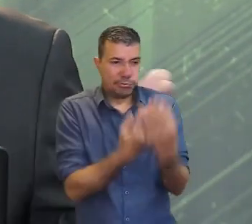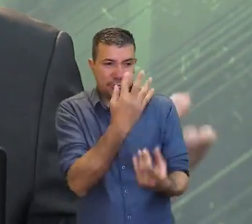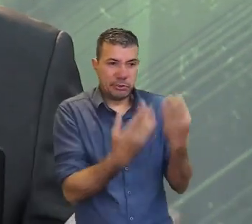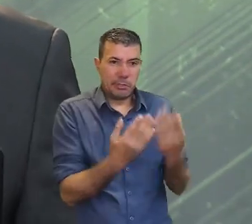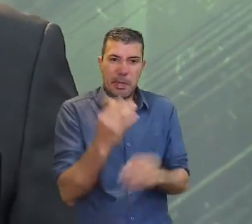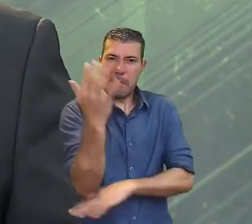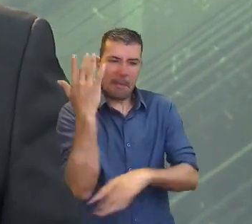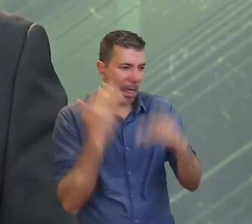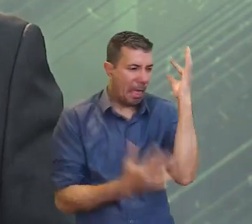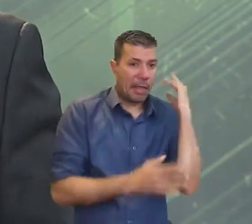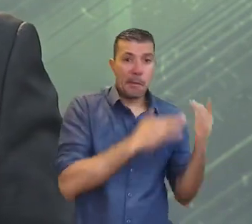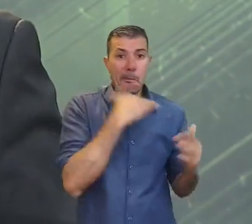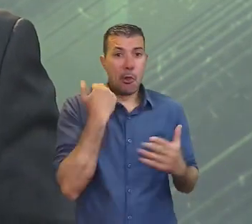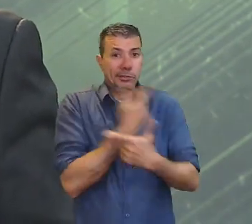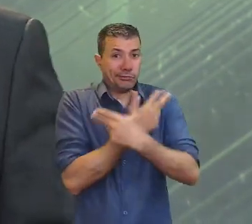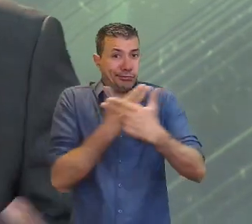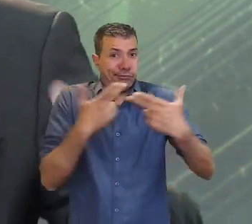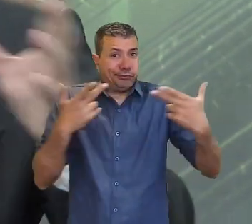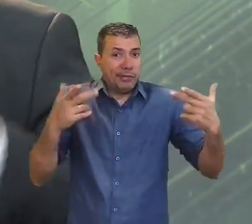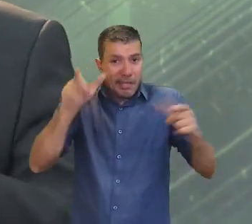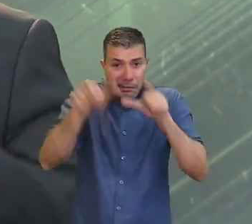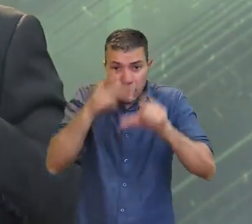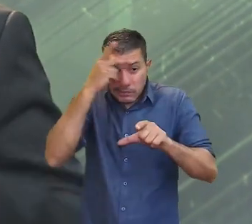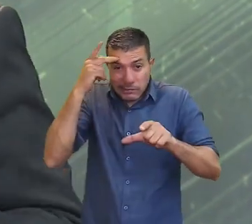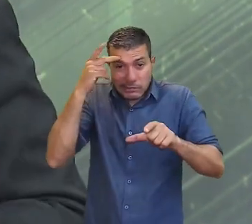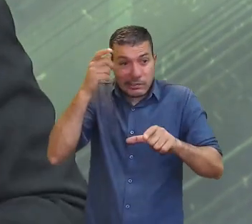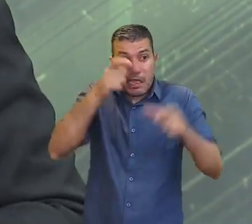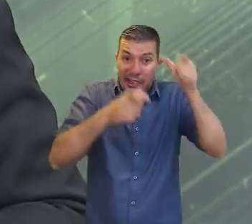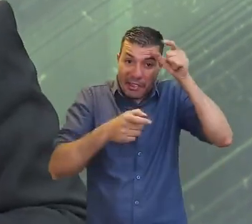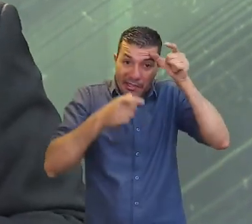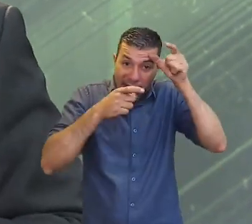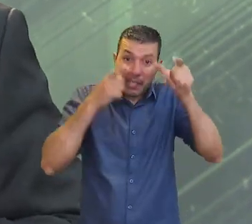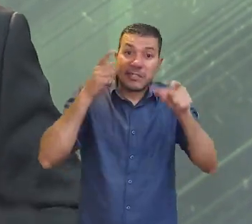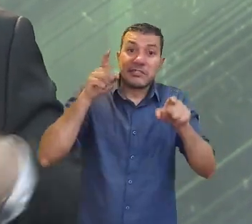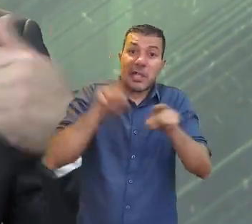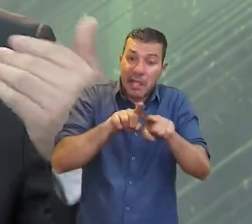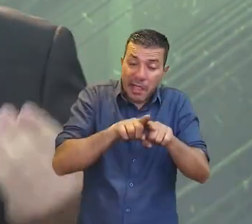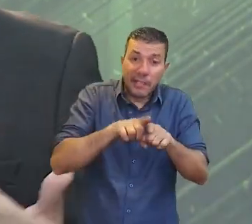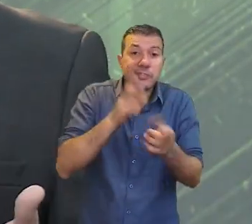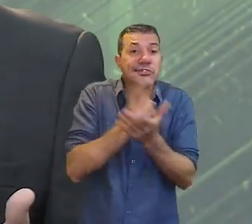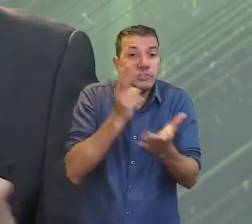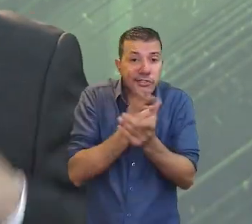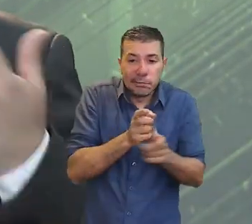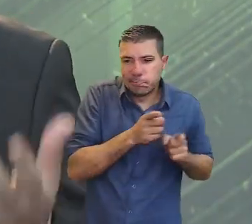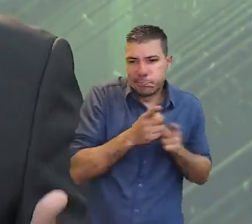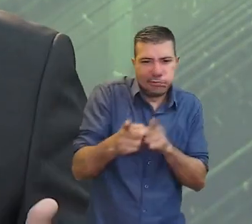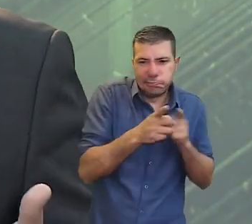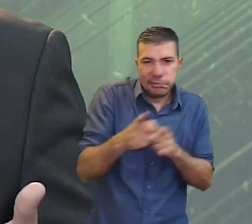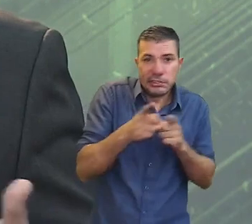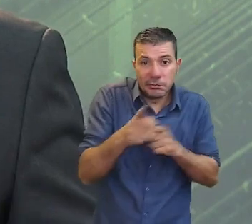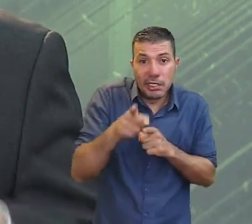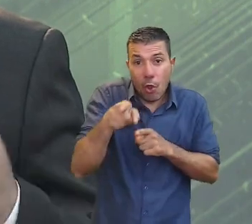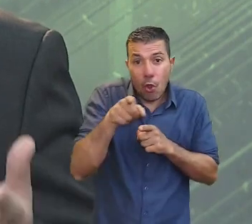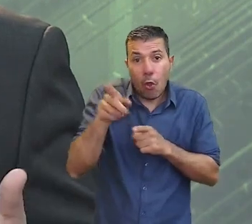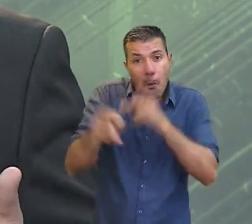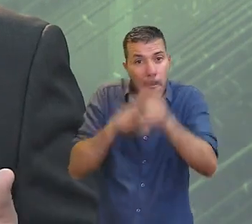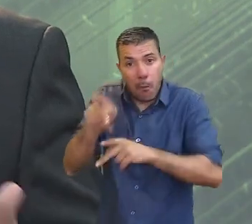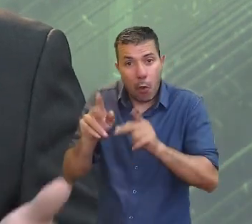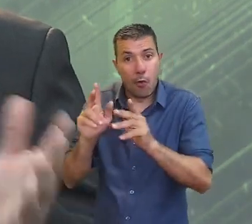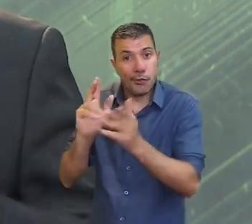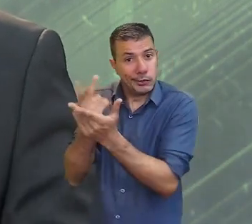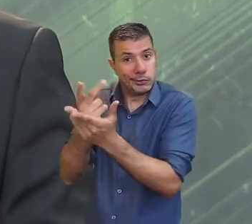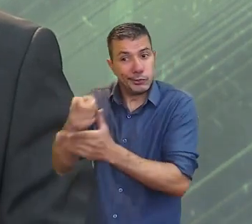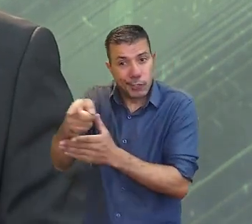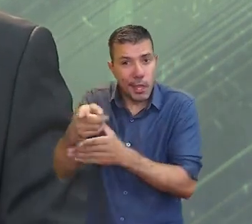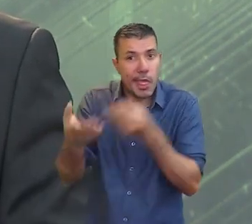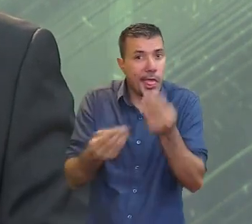ou até mesmo mortos em prisões sombrias. E Satanás, ele sempre perseguia a igreja, aqueles que ousassem, na verdade, partilhar